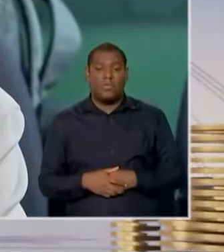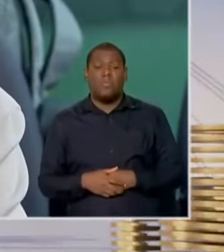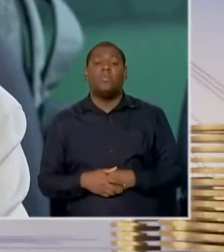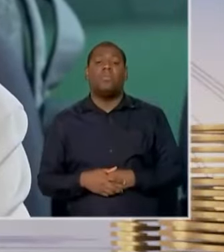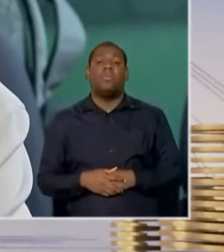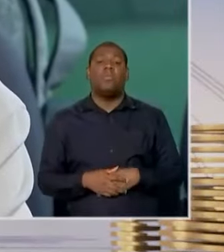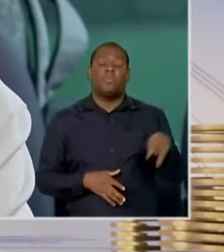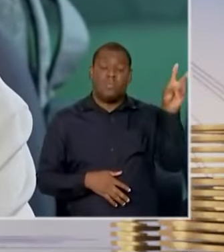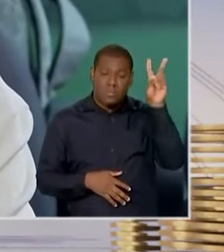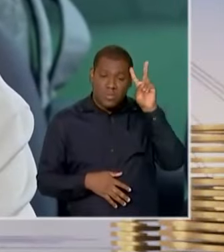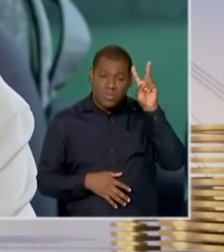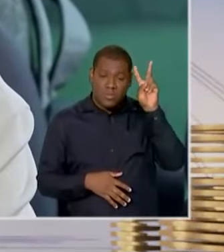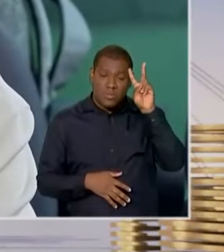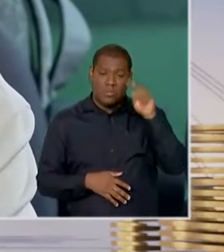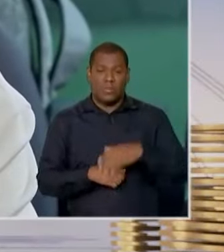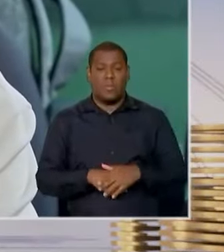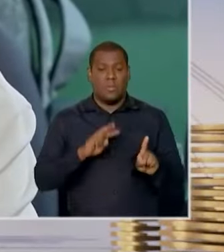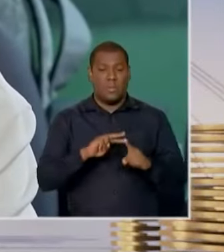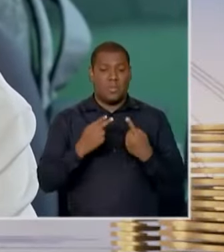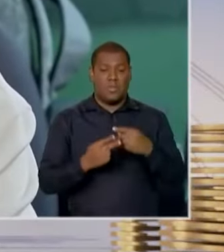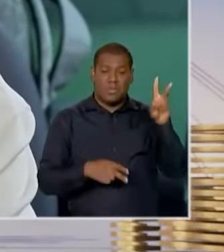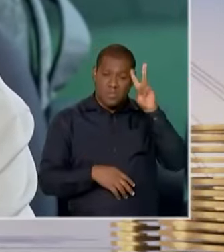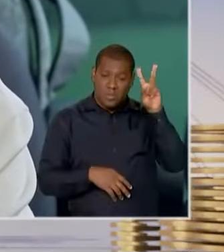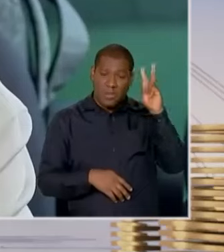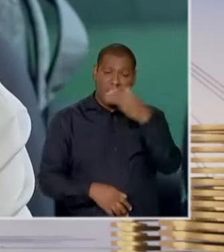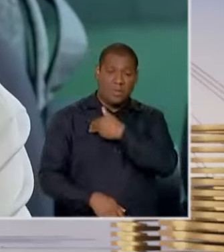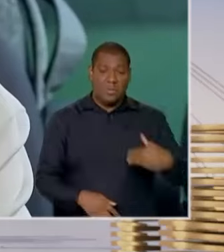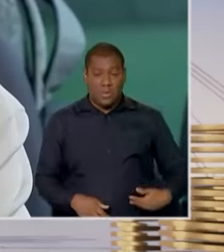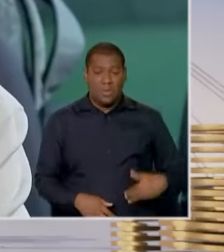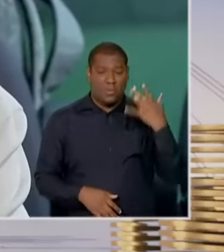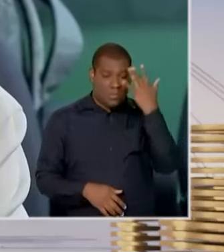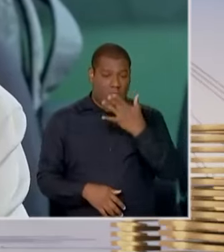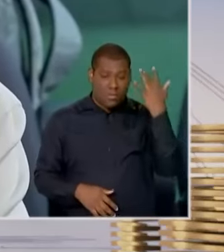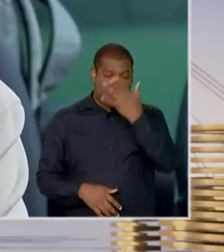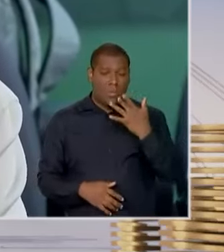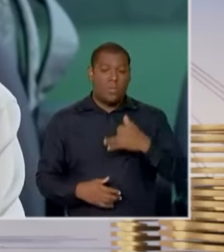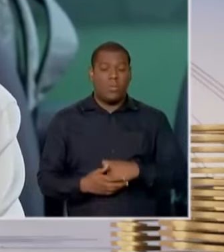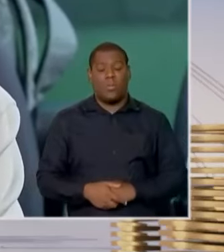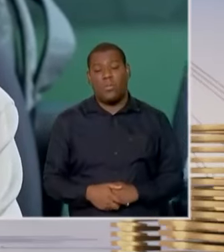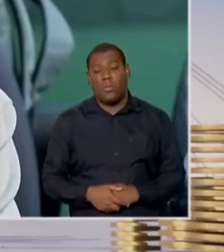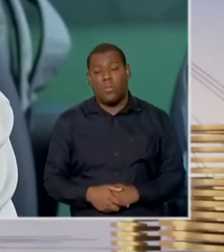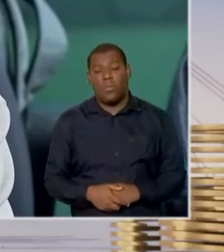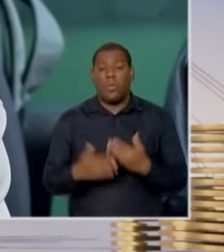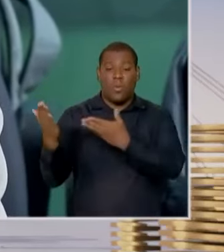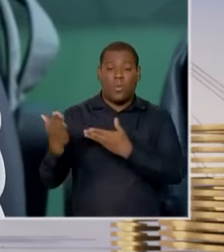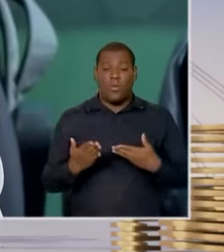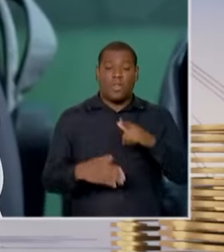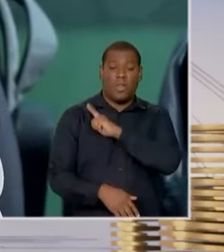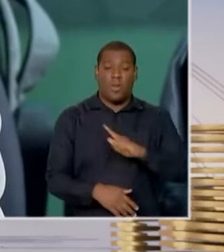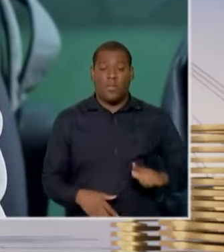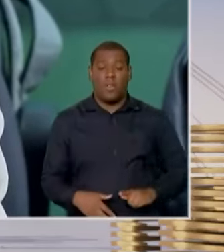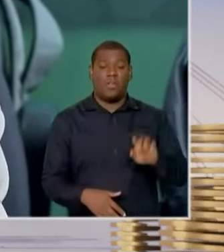são um dos grandes problemas que a gente está vendo lá na região. Os abrigos são improvisados, as pessoas não estão